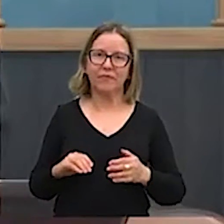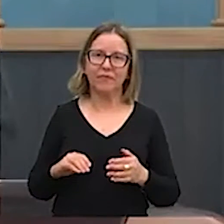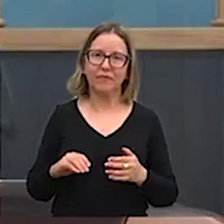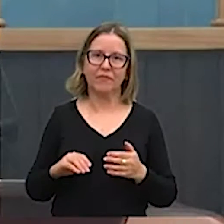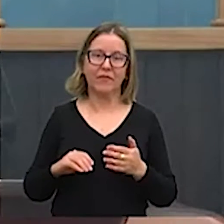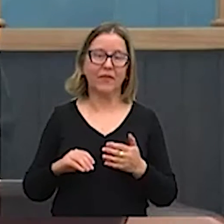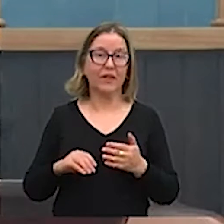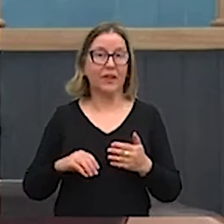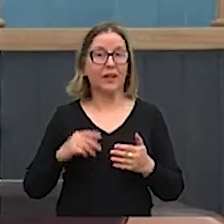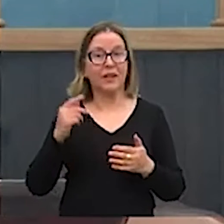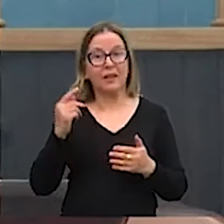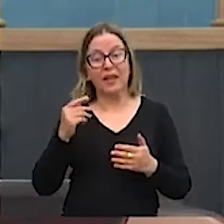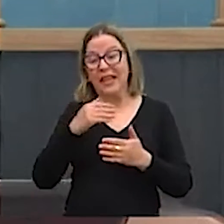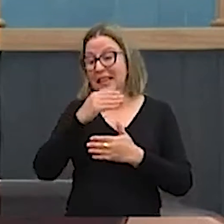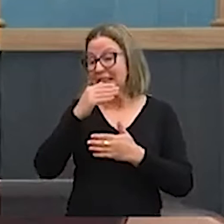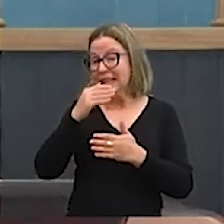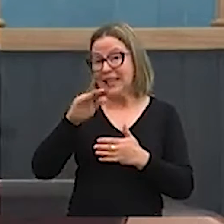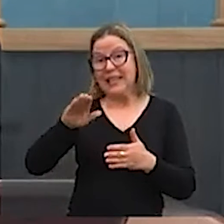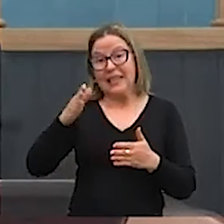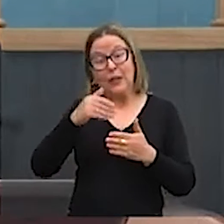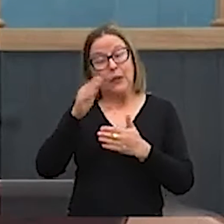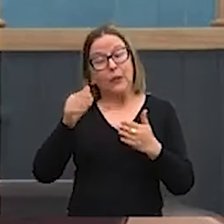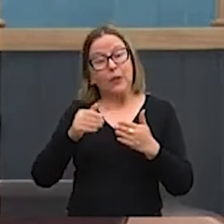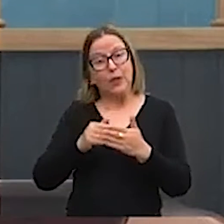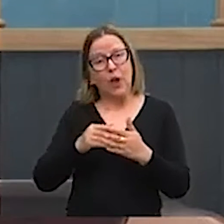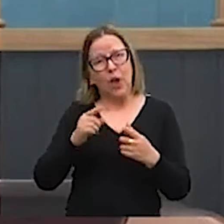de pessoas sendo atraídas,